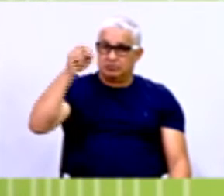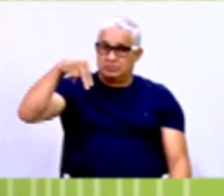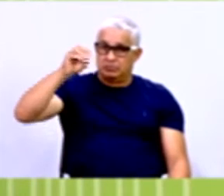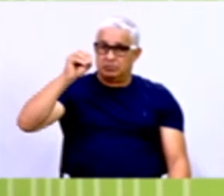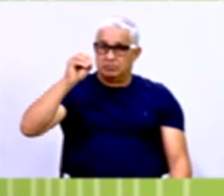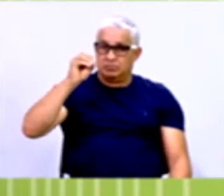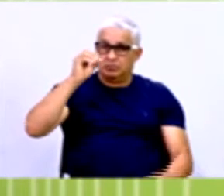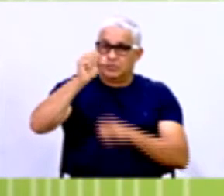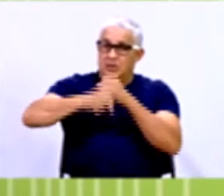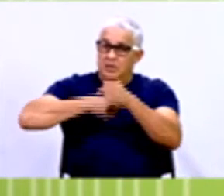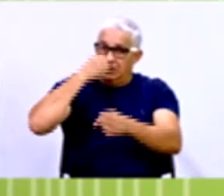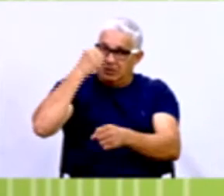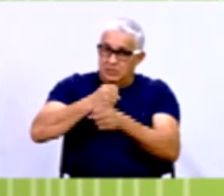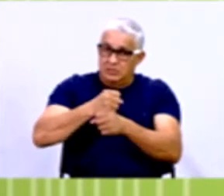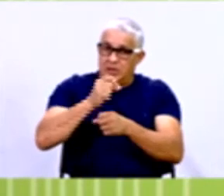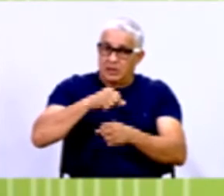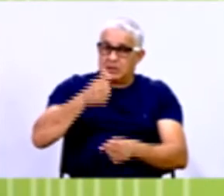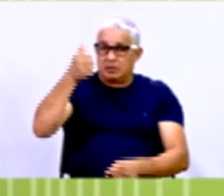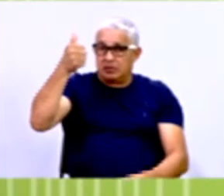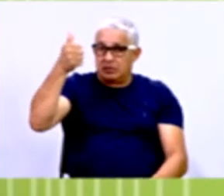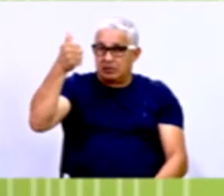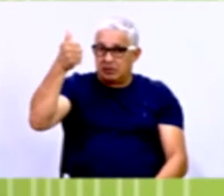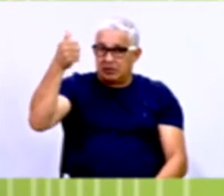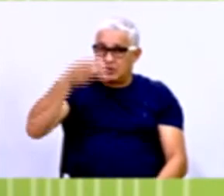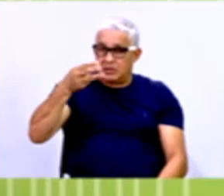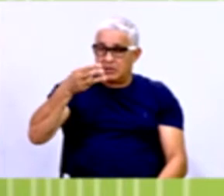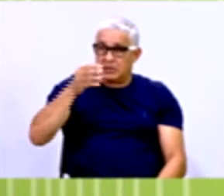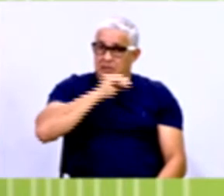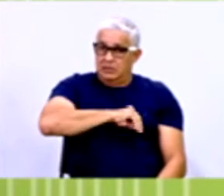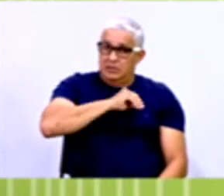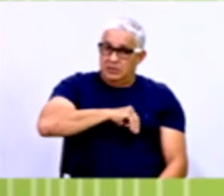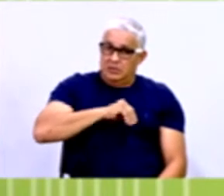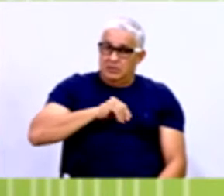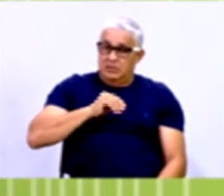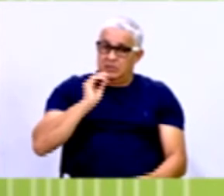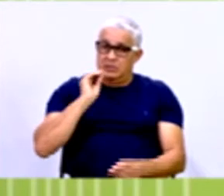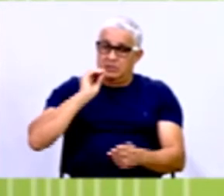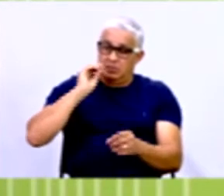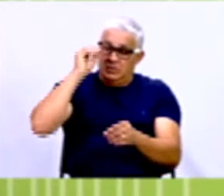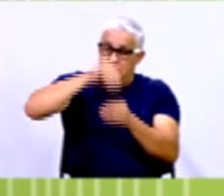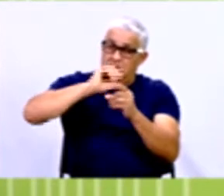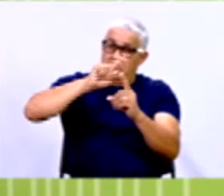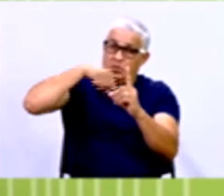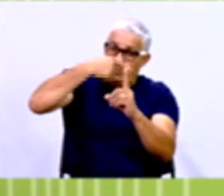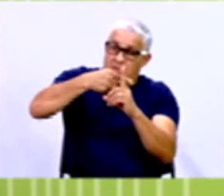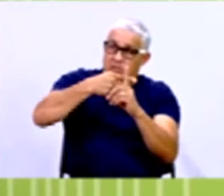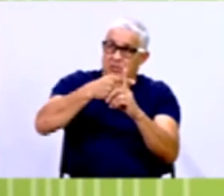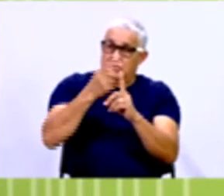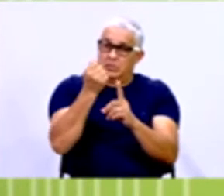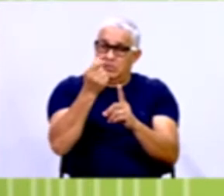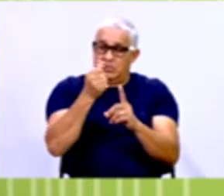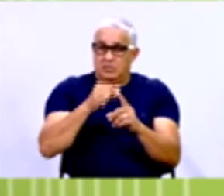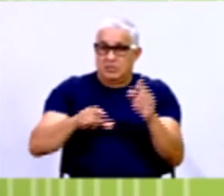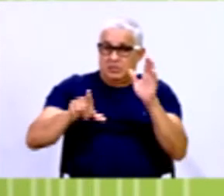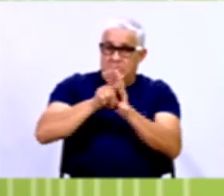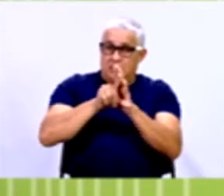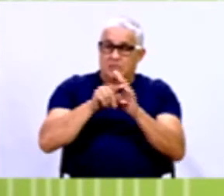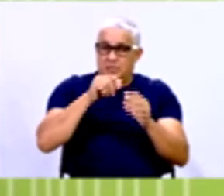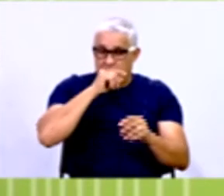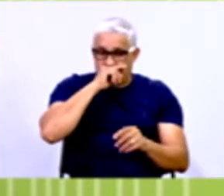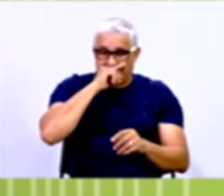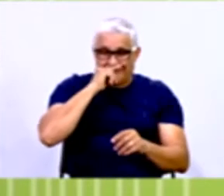assim, né, professor Willis? Que seria um valor a mais, não é? Que a lei vem incorporar àquele